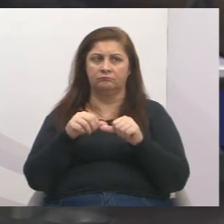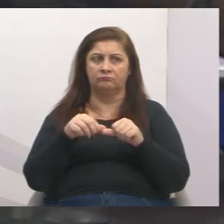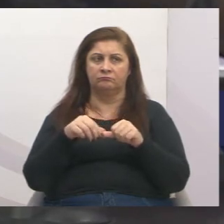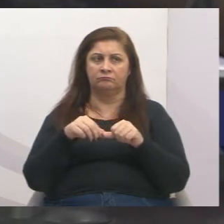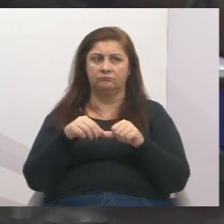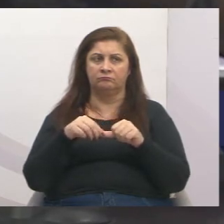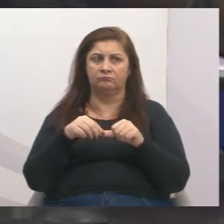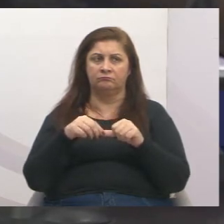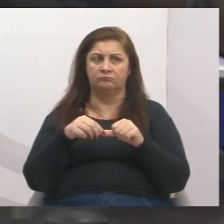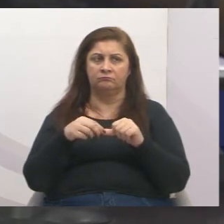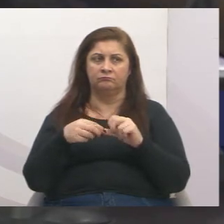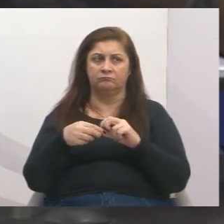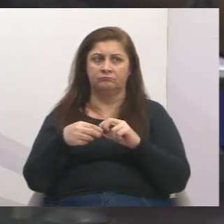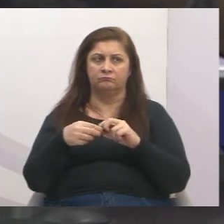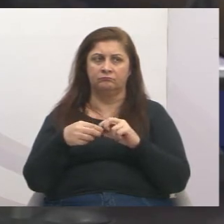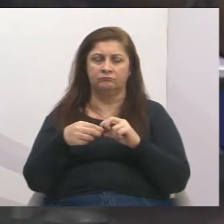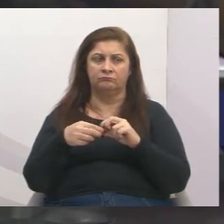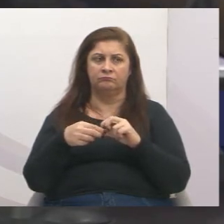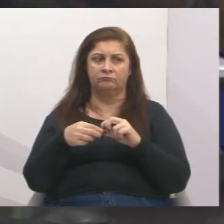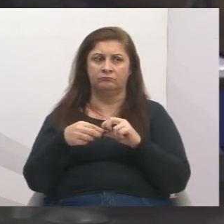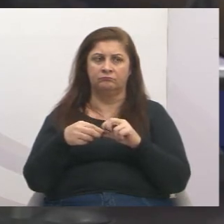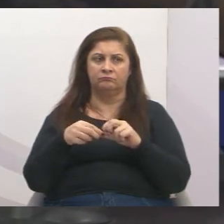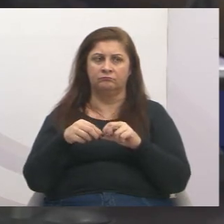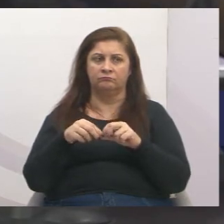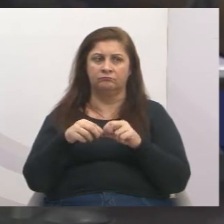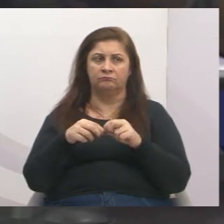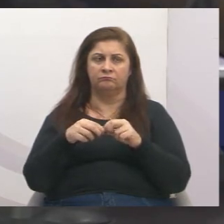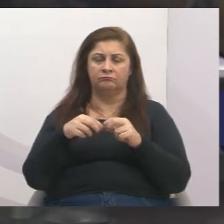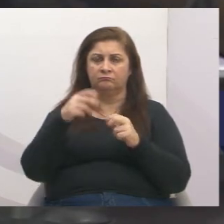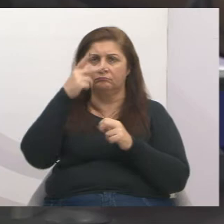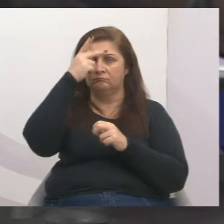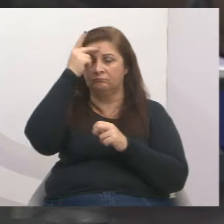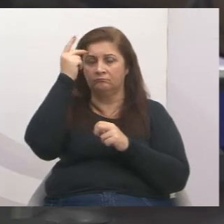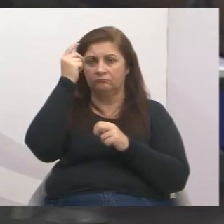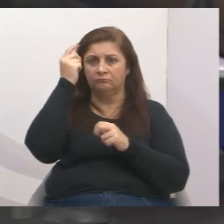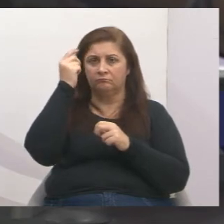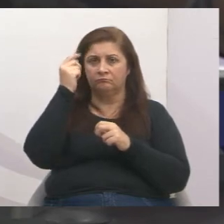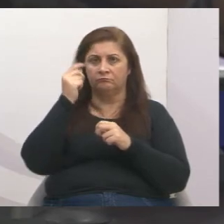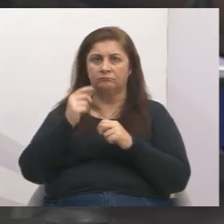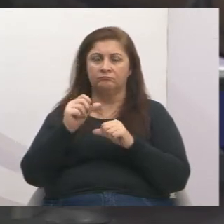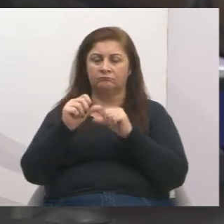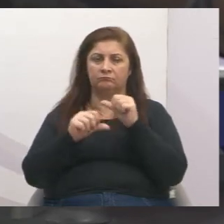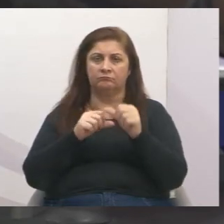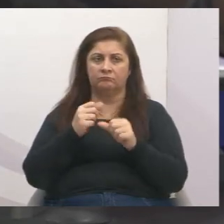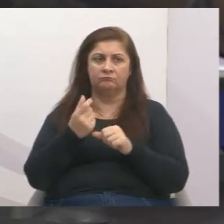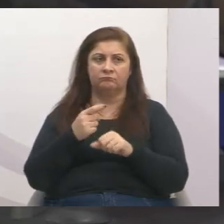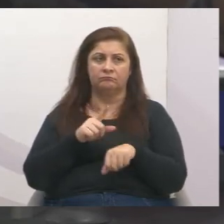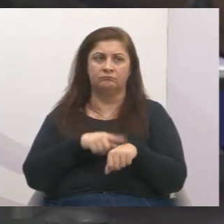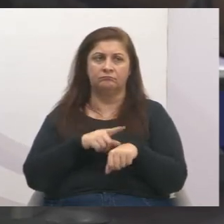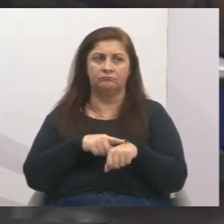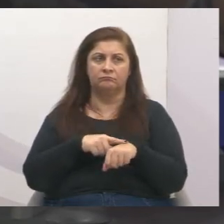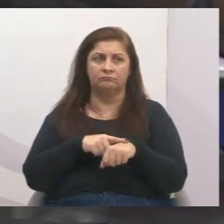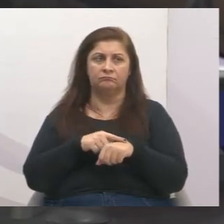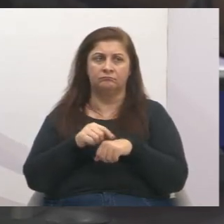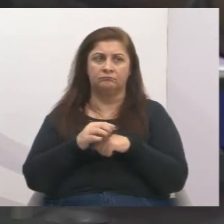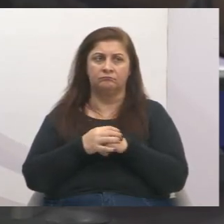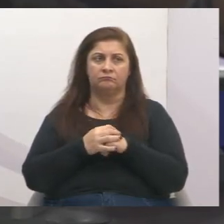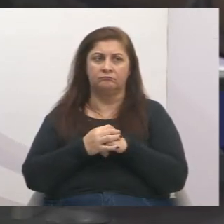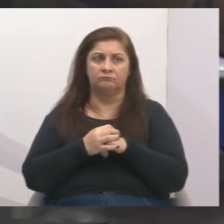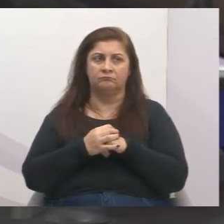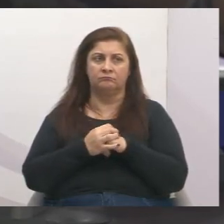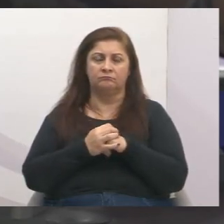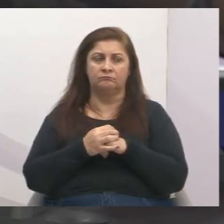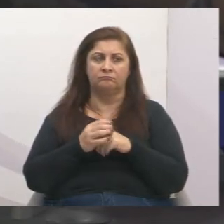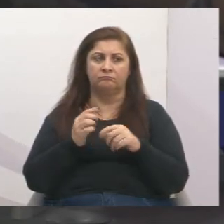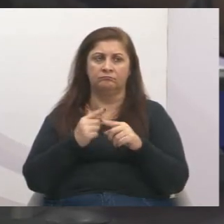estão recebendo, seria também uma questão de se pensar, só uma questão que isso vai pegar, porque não é comum